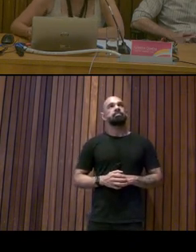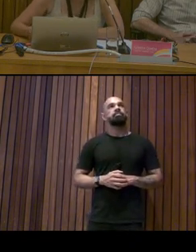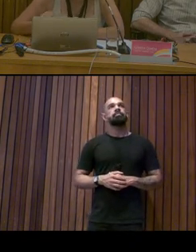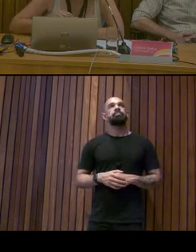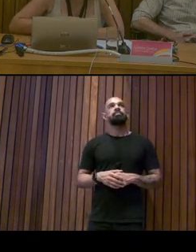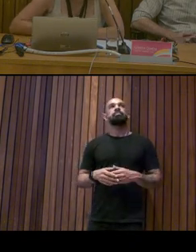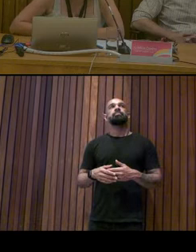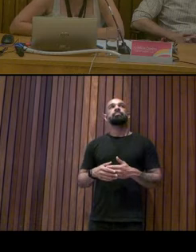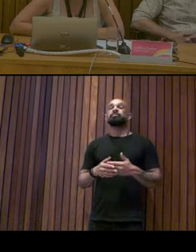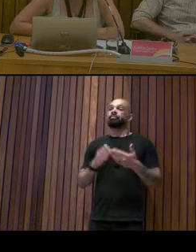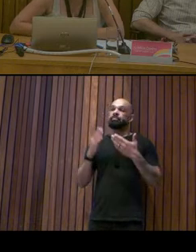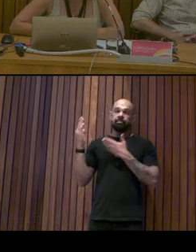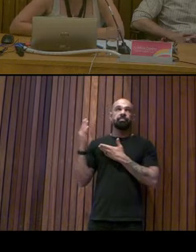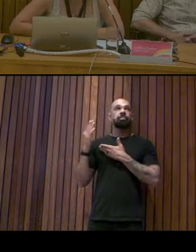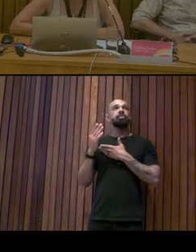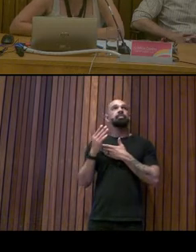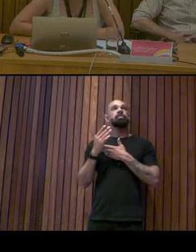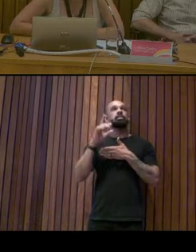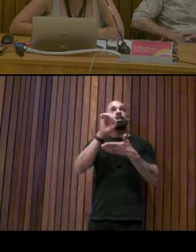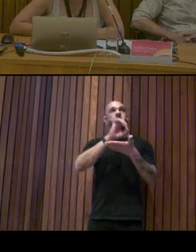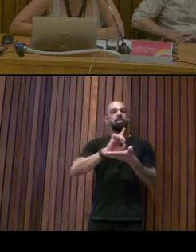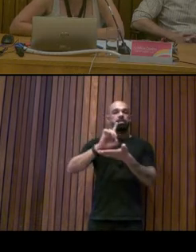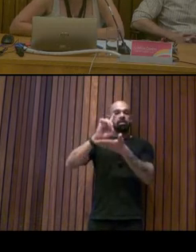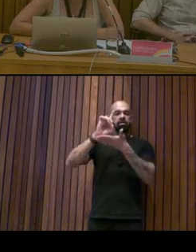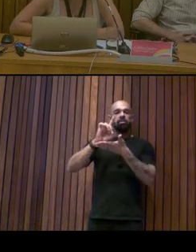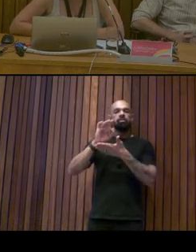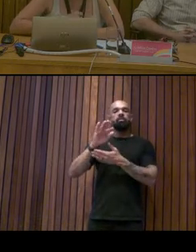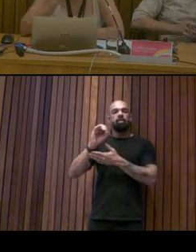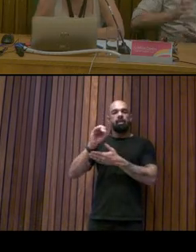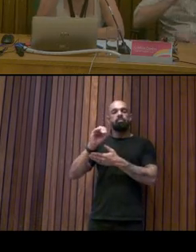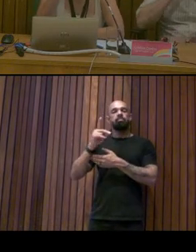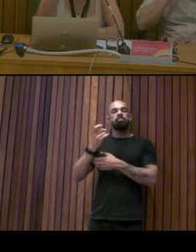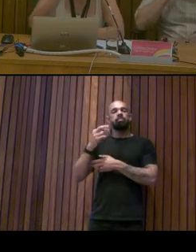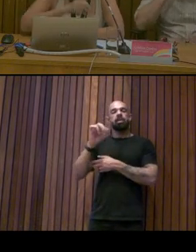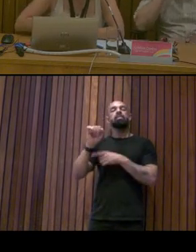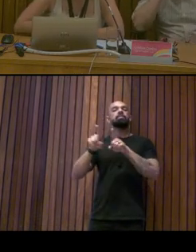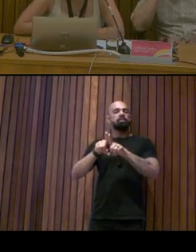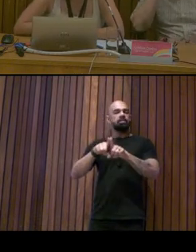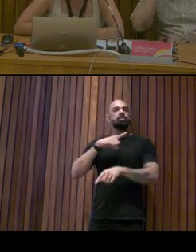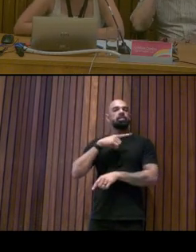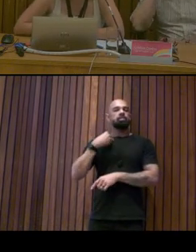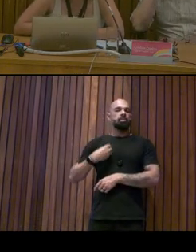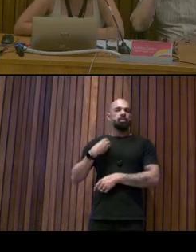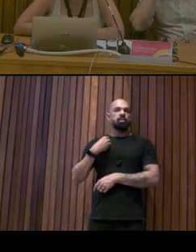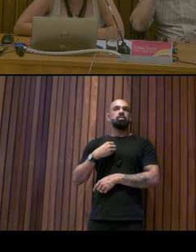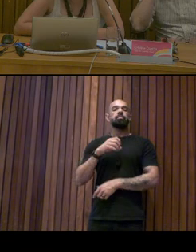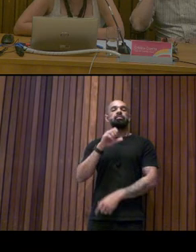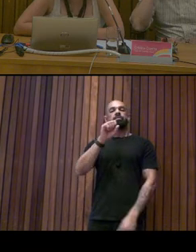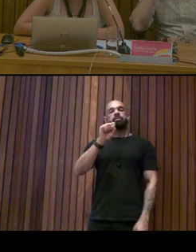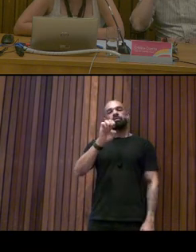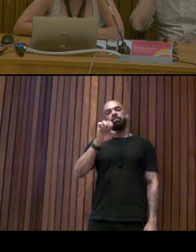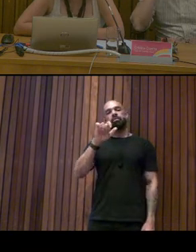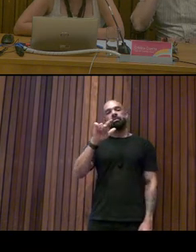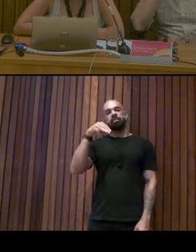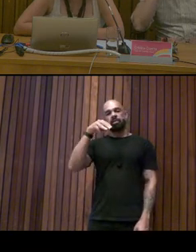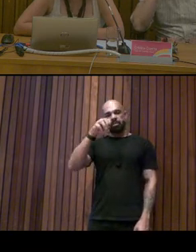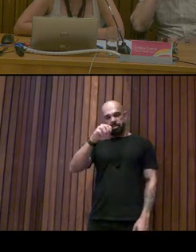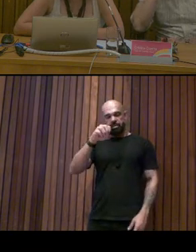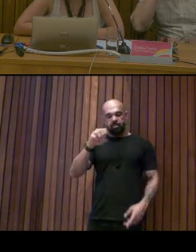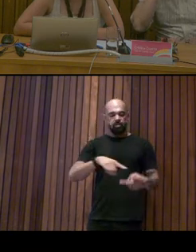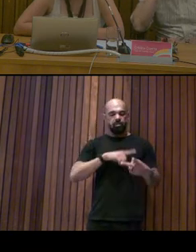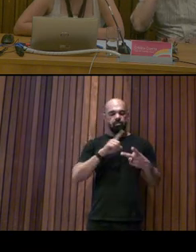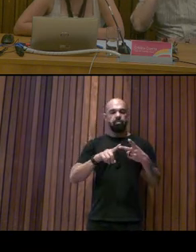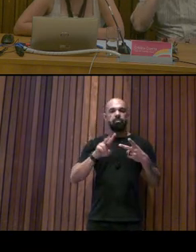Então, no Aparição do Divino, do Fábio Pereira, também contou com a participação do Selmo, né, e